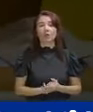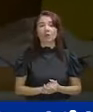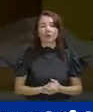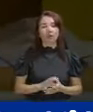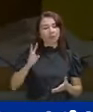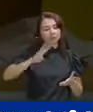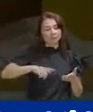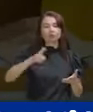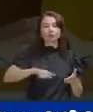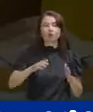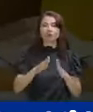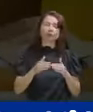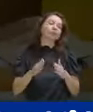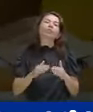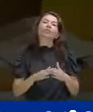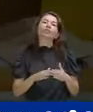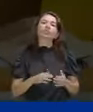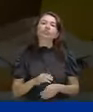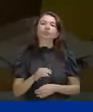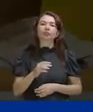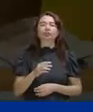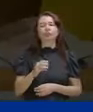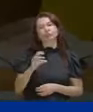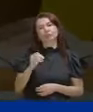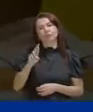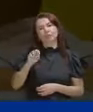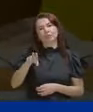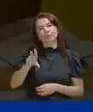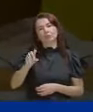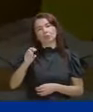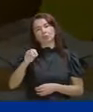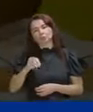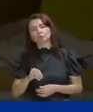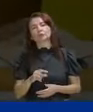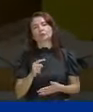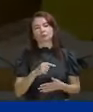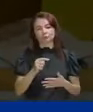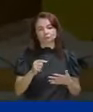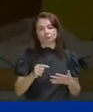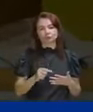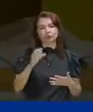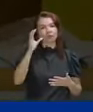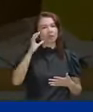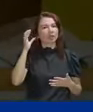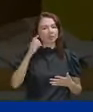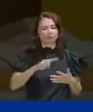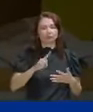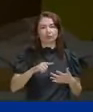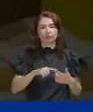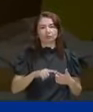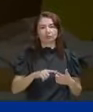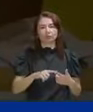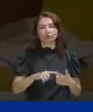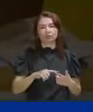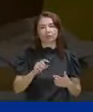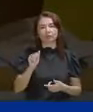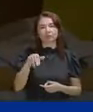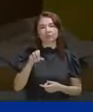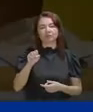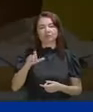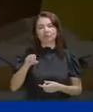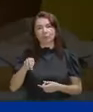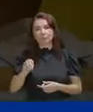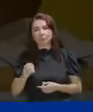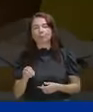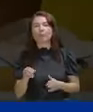Storck. Os juízes Anselmo Gonçalves e Carmo Antônio aguardam. Eu pergunto se há algum processo em mesa